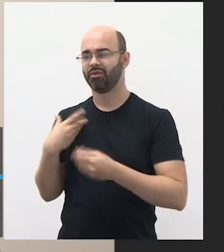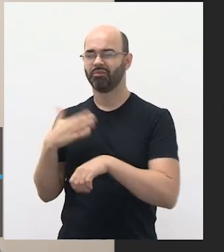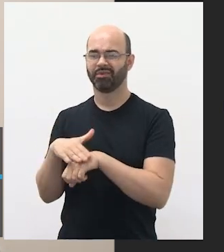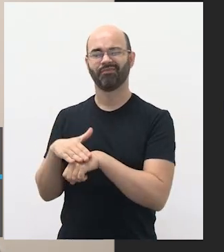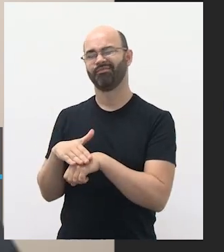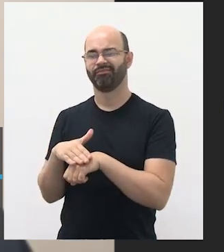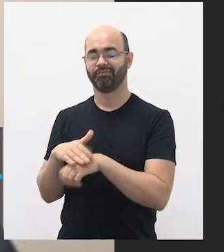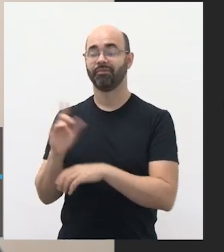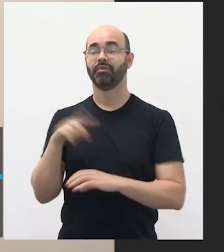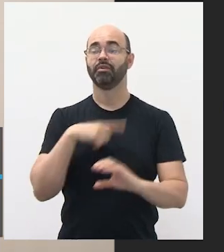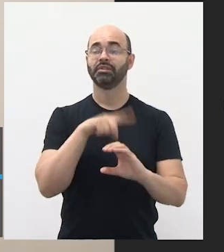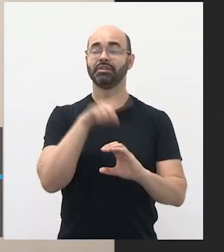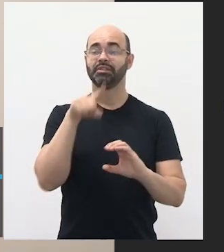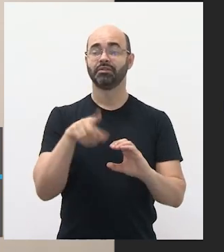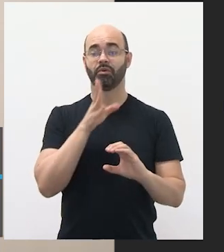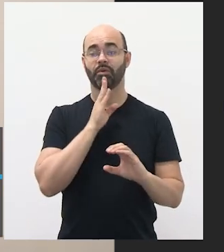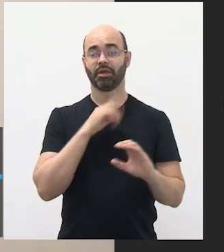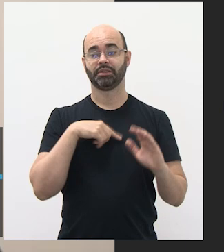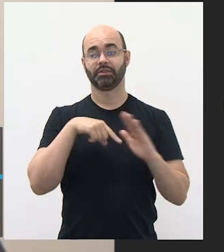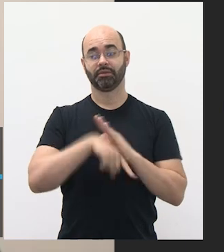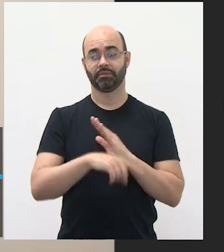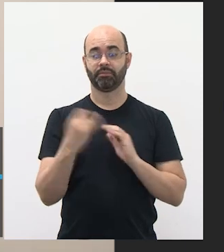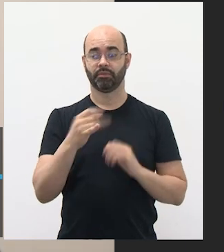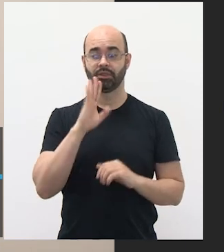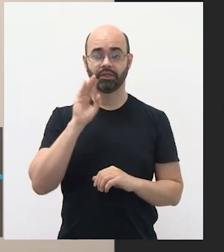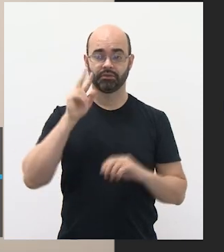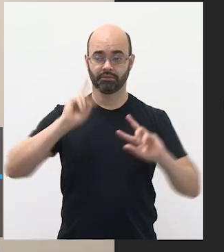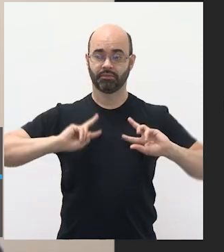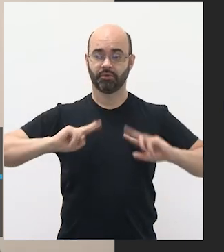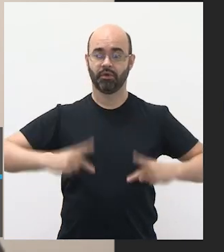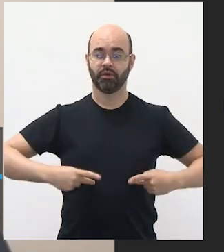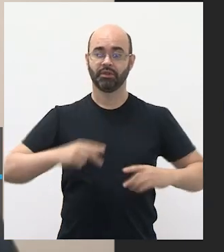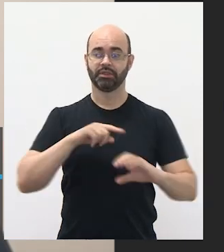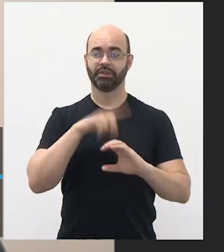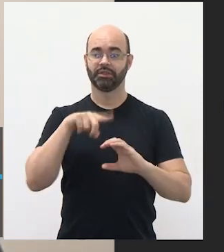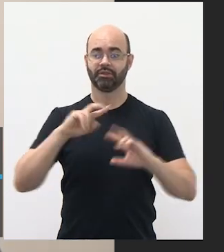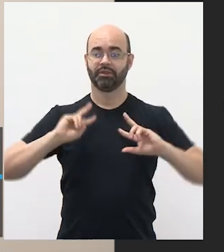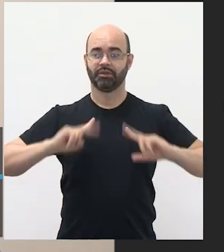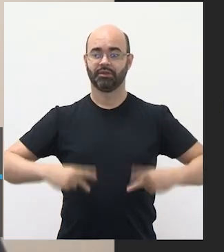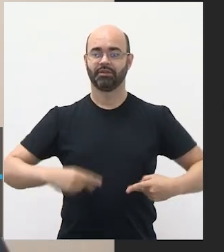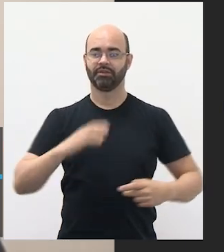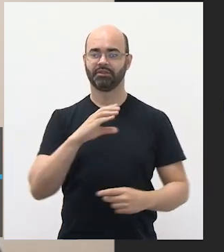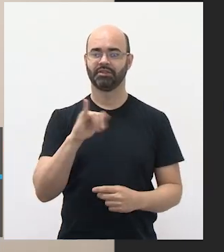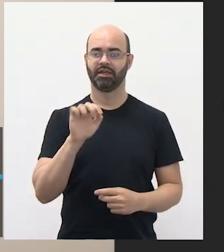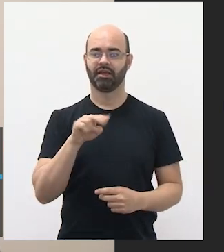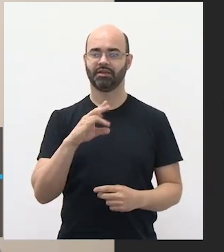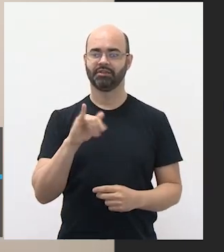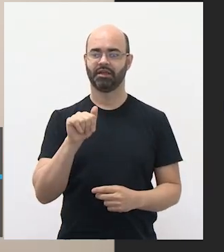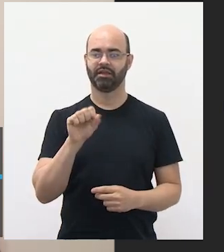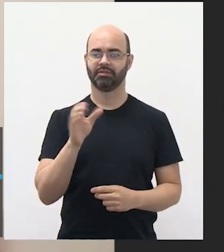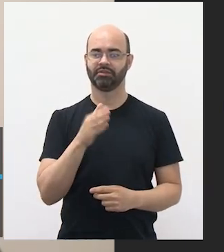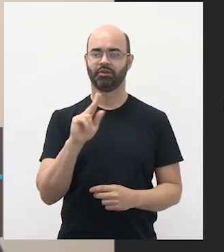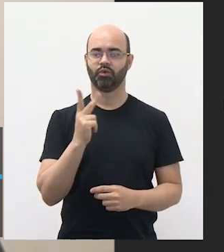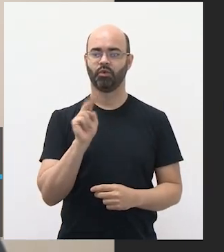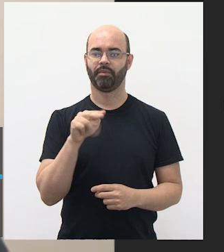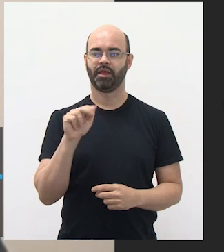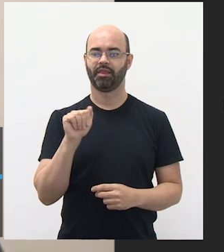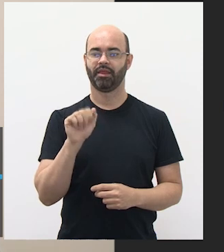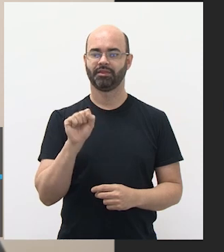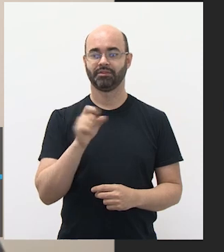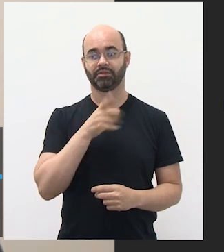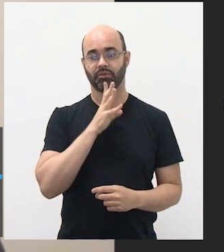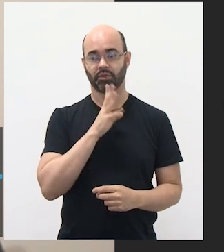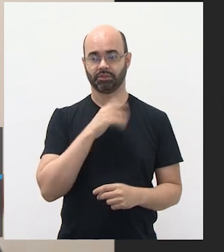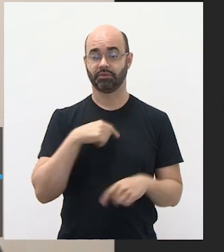conhecimento científico que é produzido pelas ciências humanas para poder atuar nele. Então, meu papel aqui hoje, muito mais do